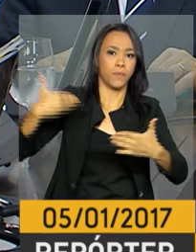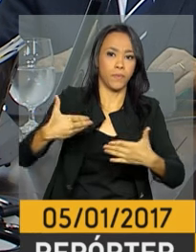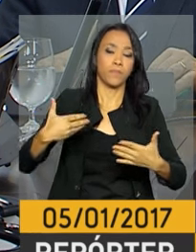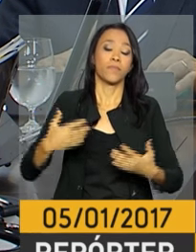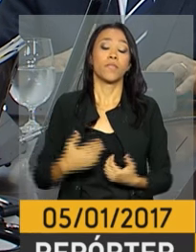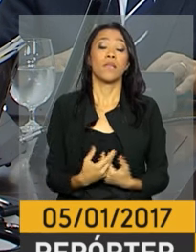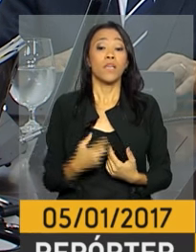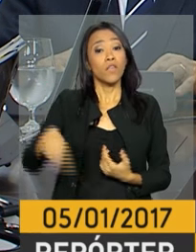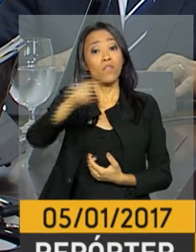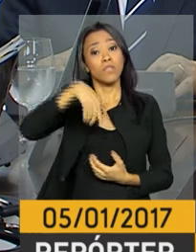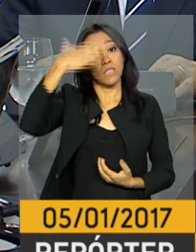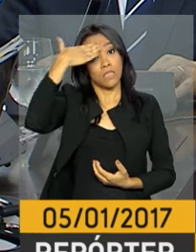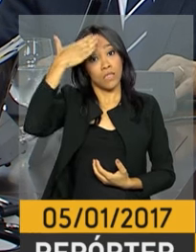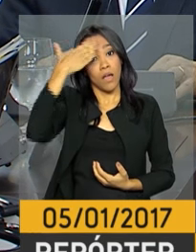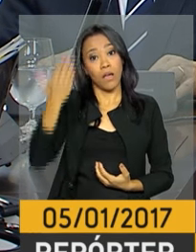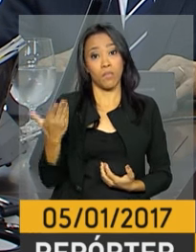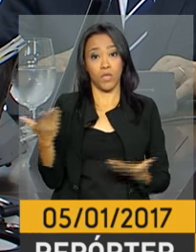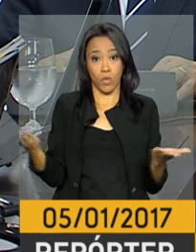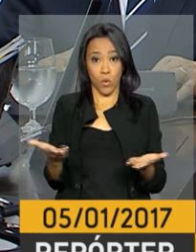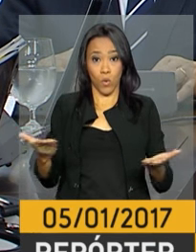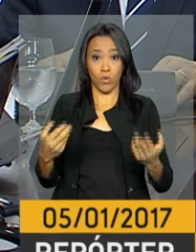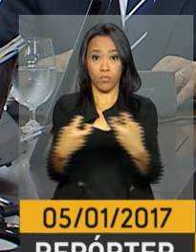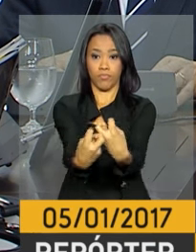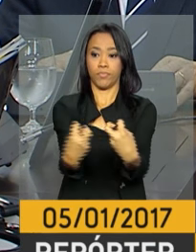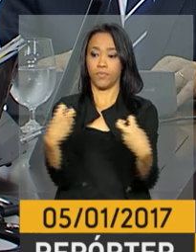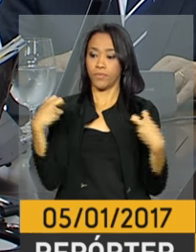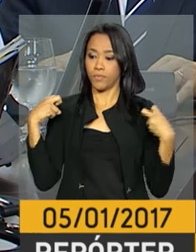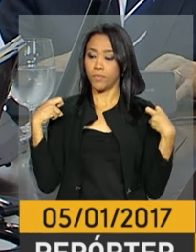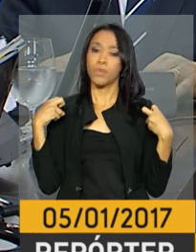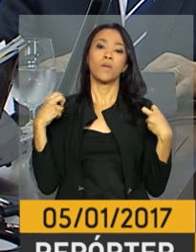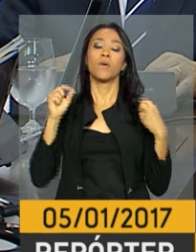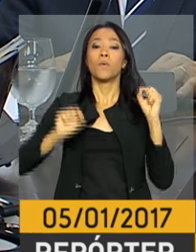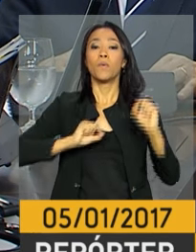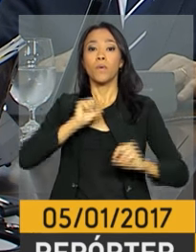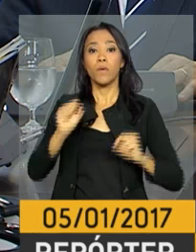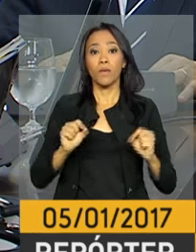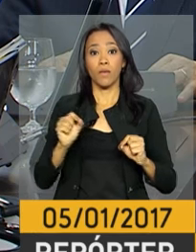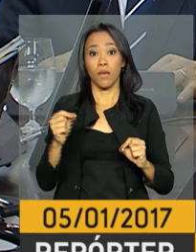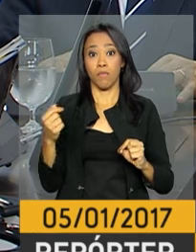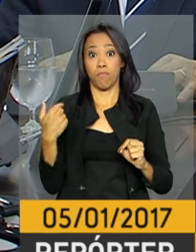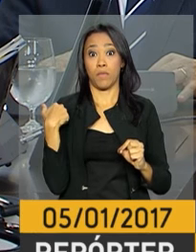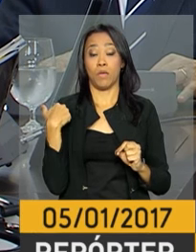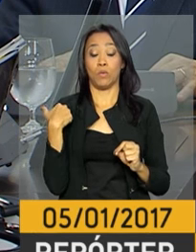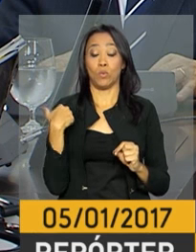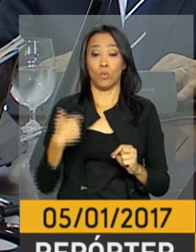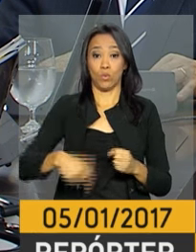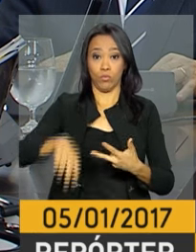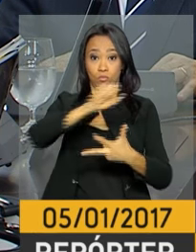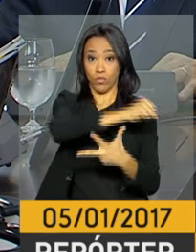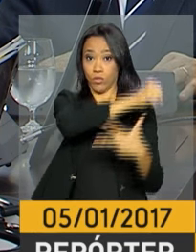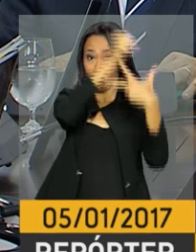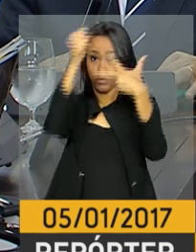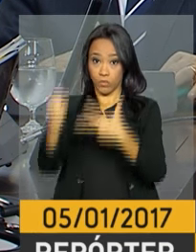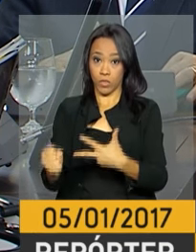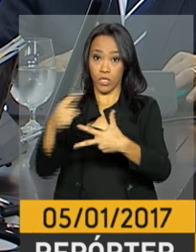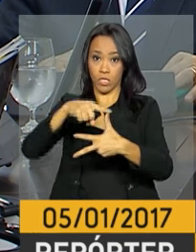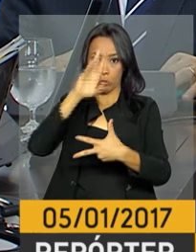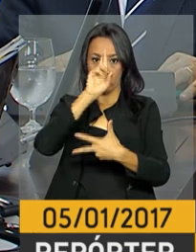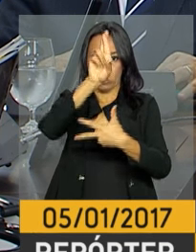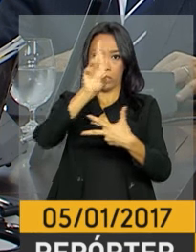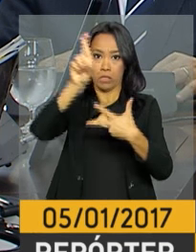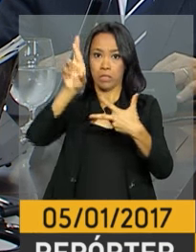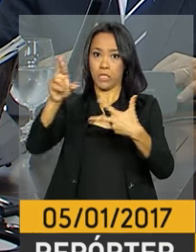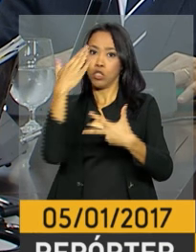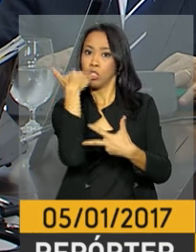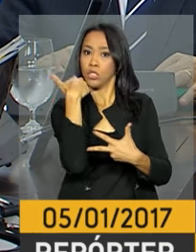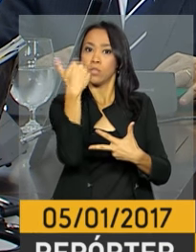vocês sabem que há meses atrás fizemos uma reunião provocada pelos chefes dos três poderes é uma reunião é